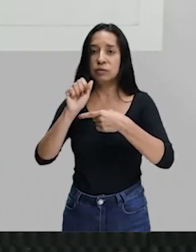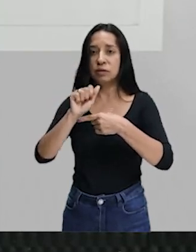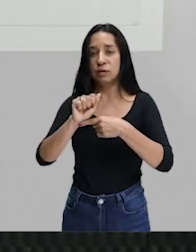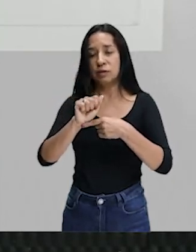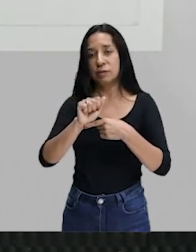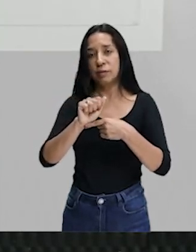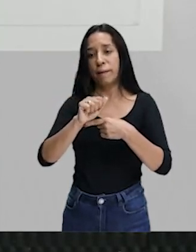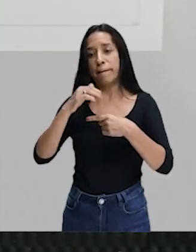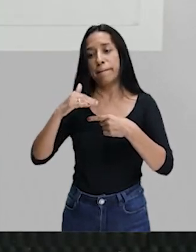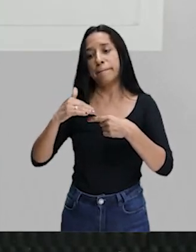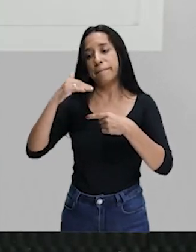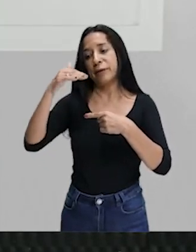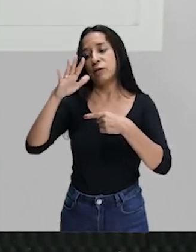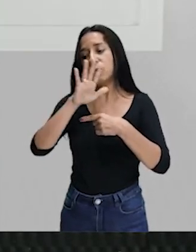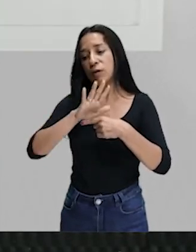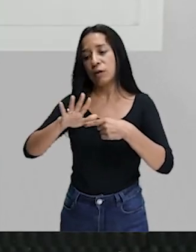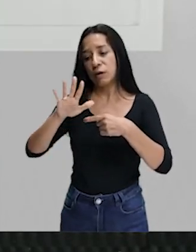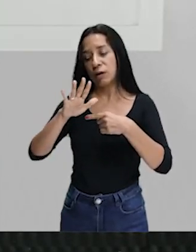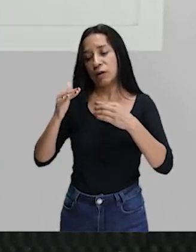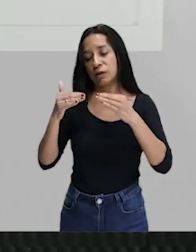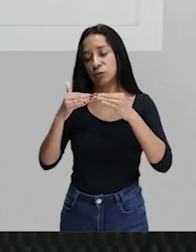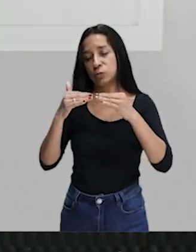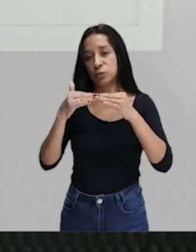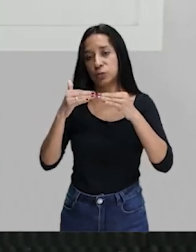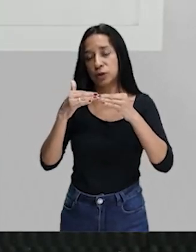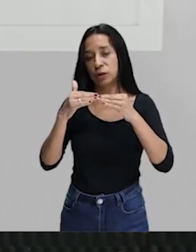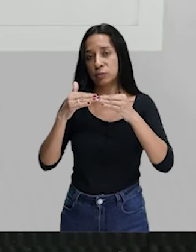Quanto maior a área de contato, né,